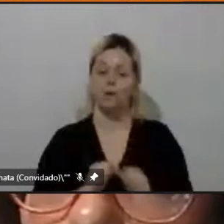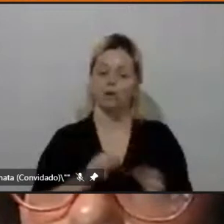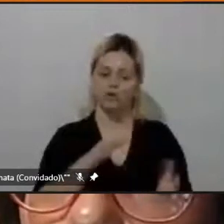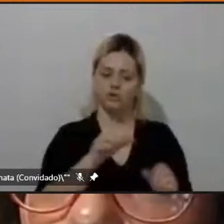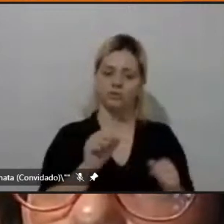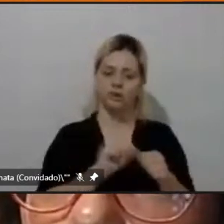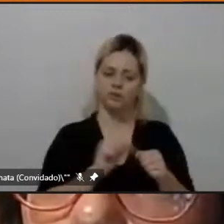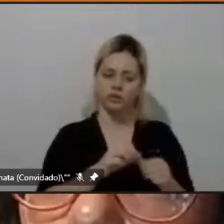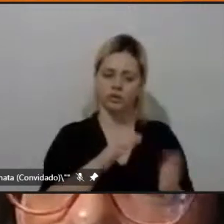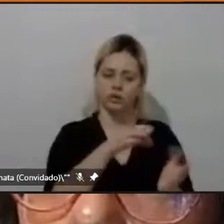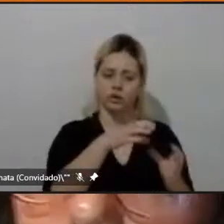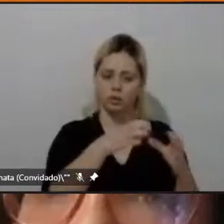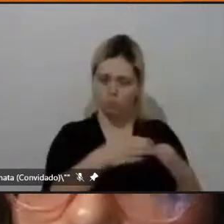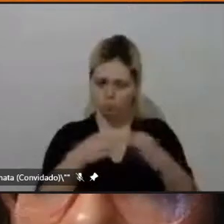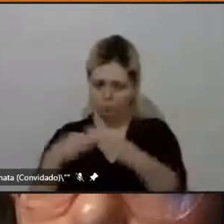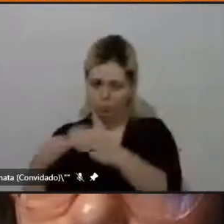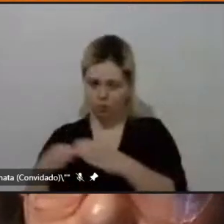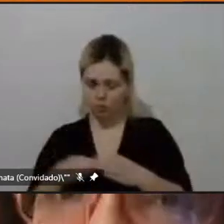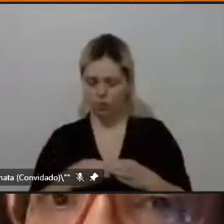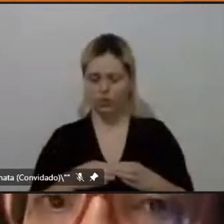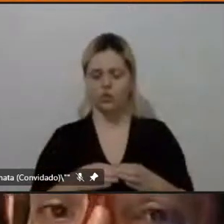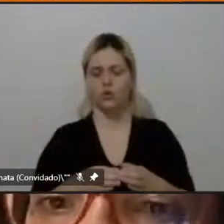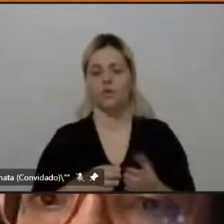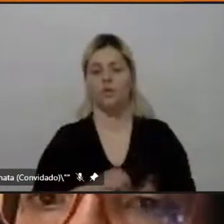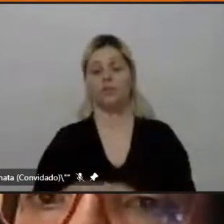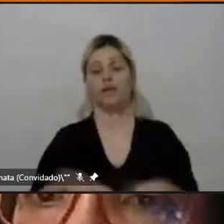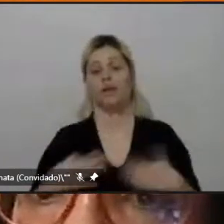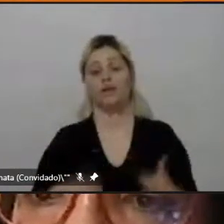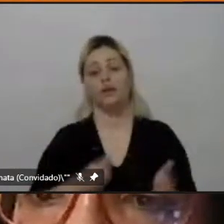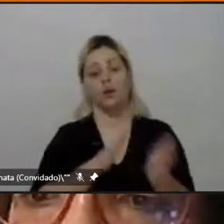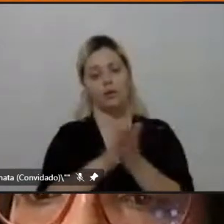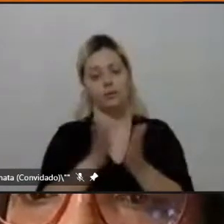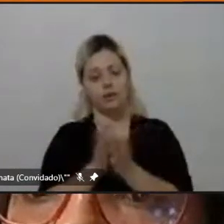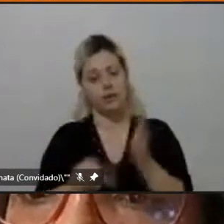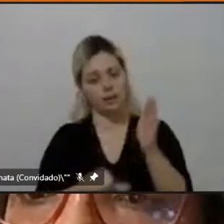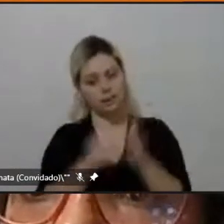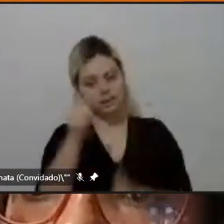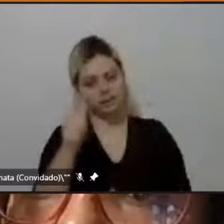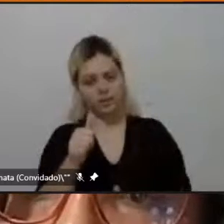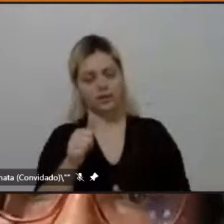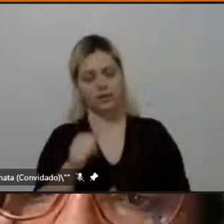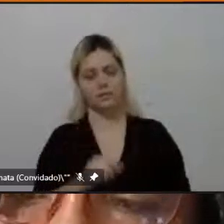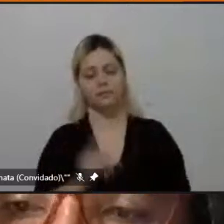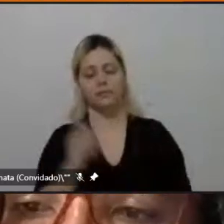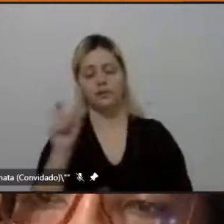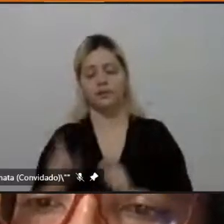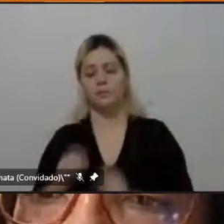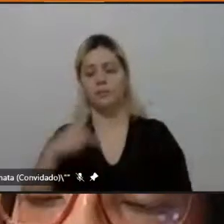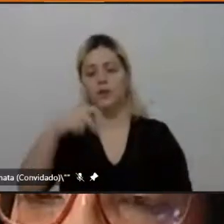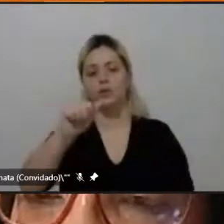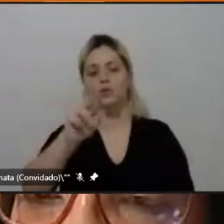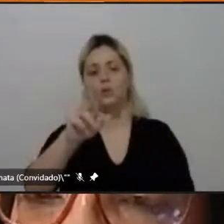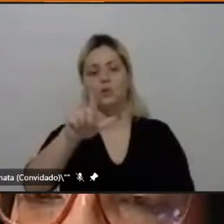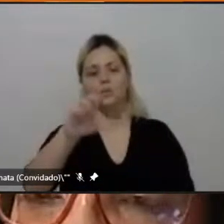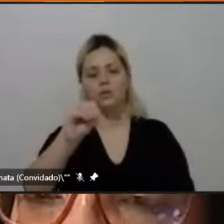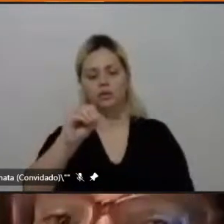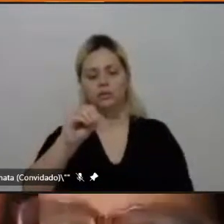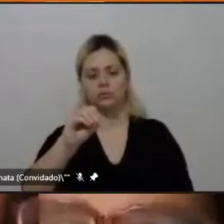podemos refletir um pouco sobre elas. Então, eu vou passar aqui, a primeira pessoa que está inscrita é o Paulo.